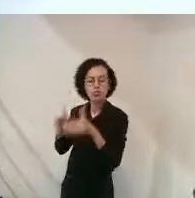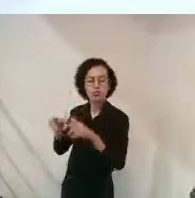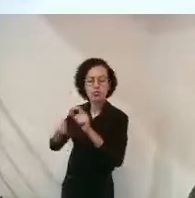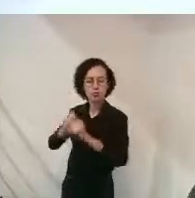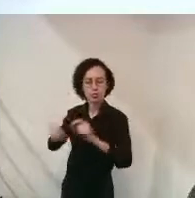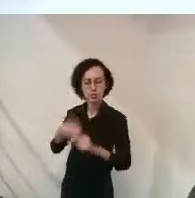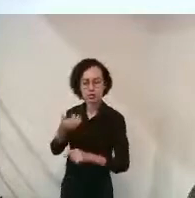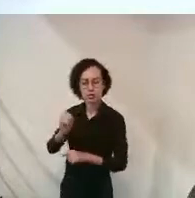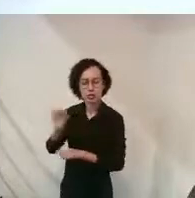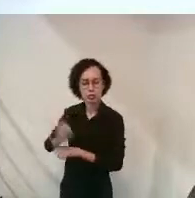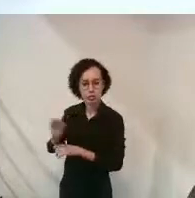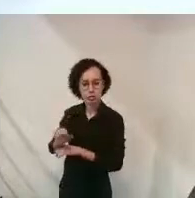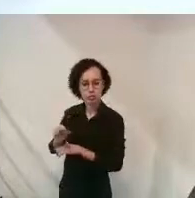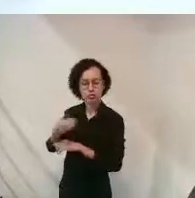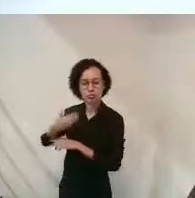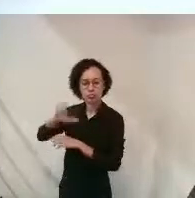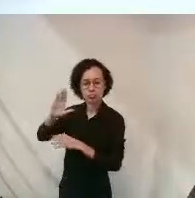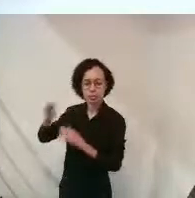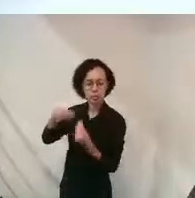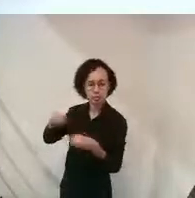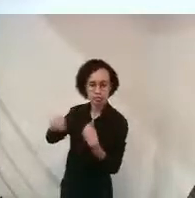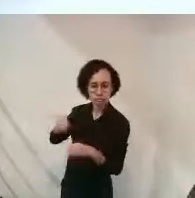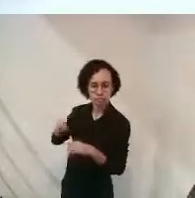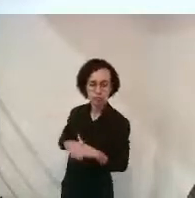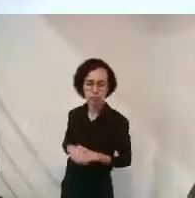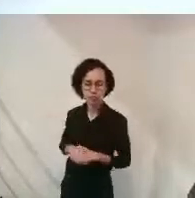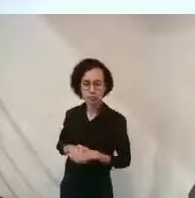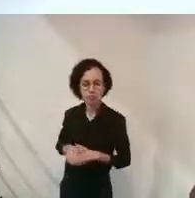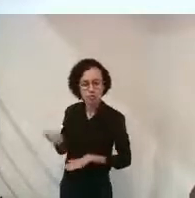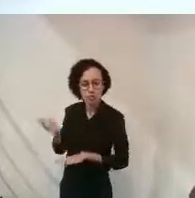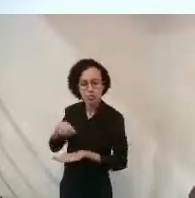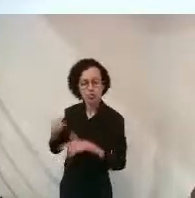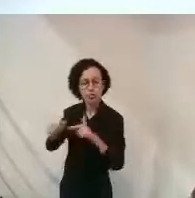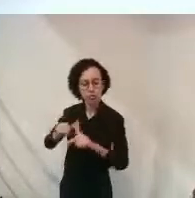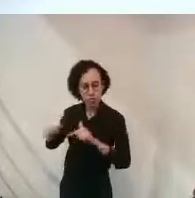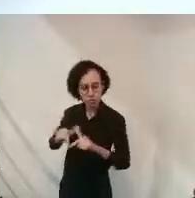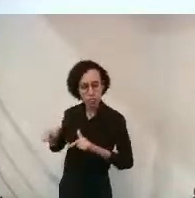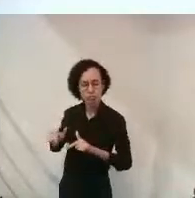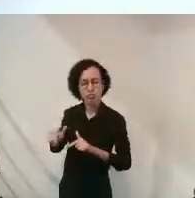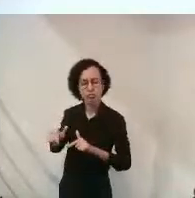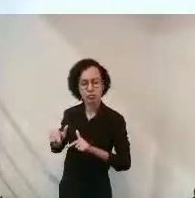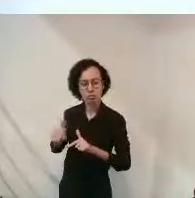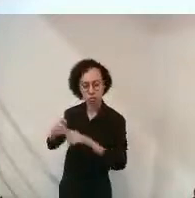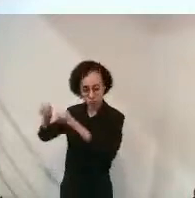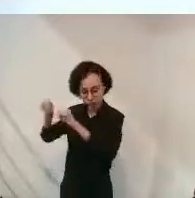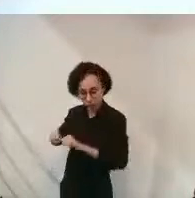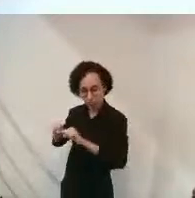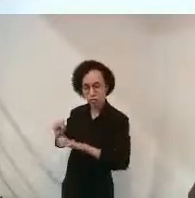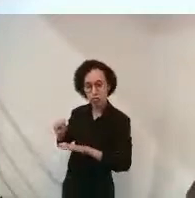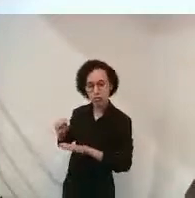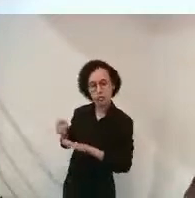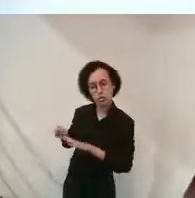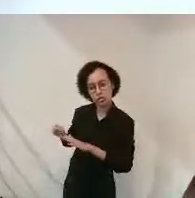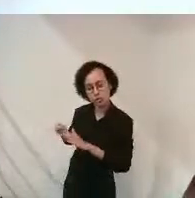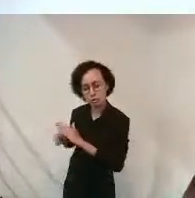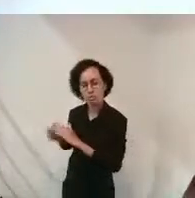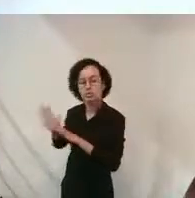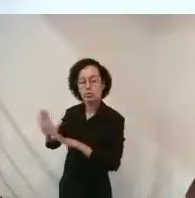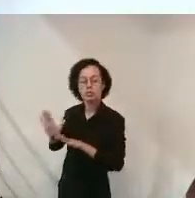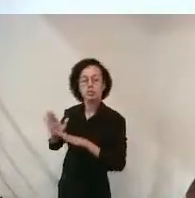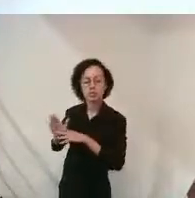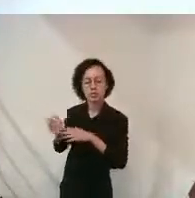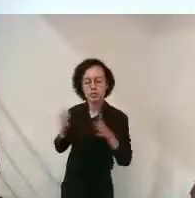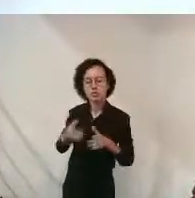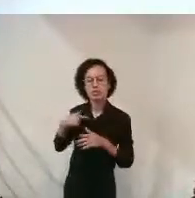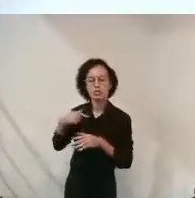todo o volume. Né? Então, é possível se trabalhar sem esse sistema de crédito, fazendo com que esse